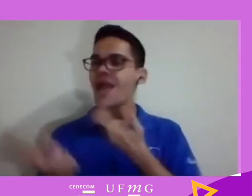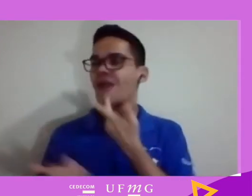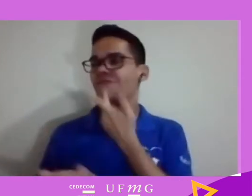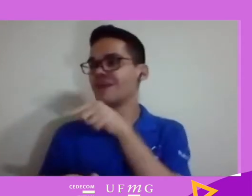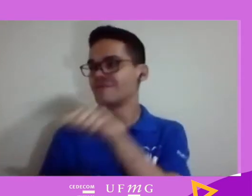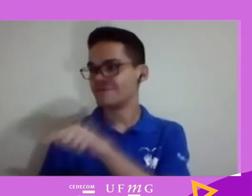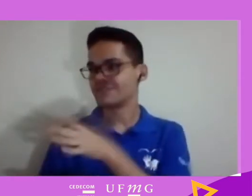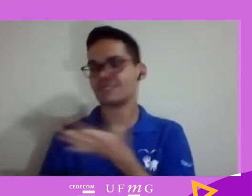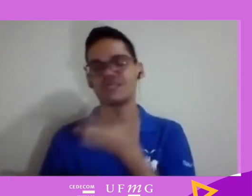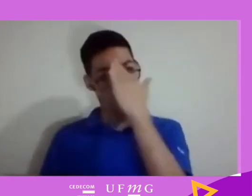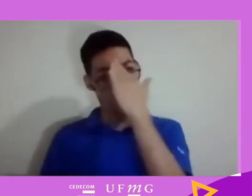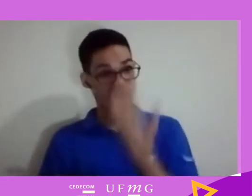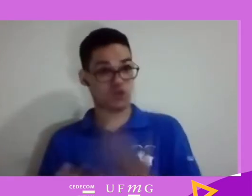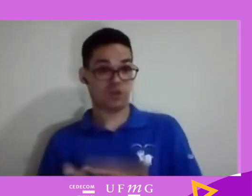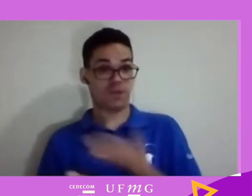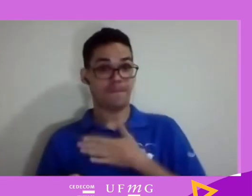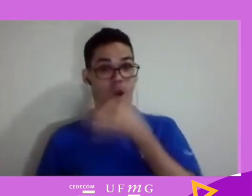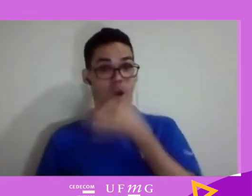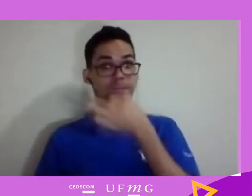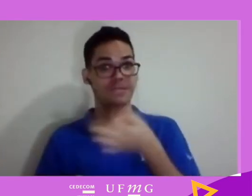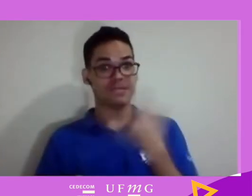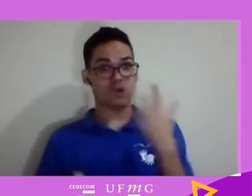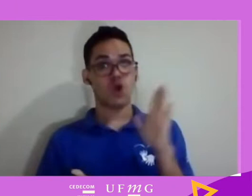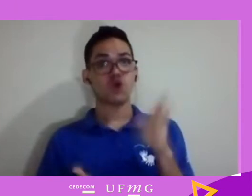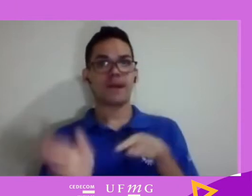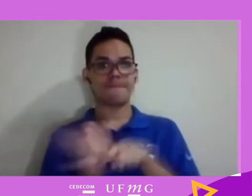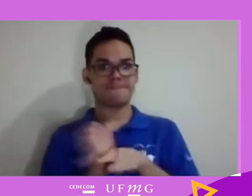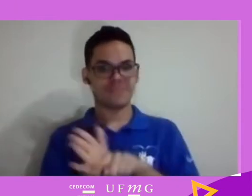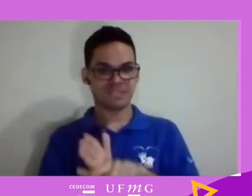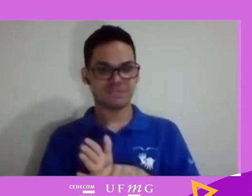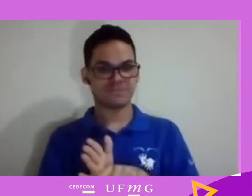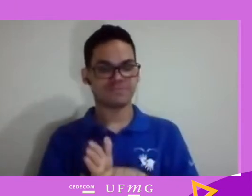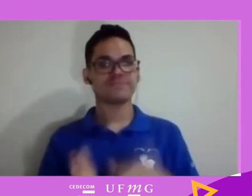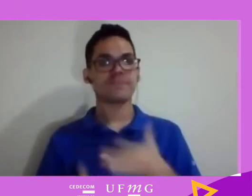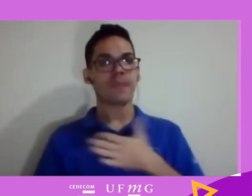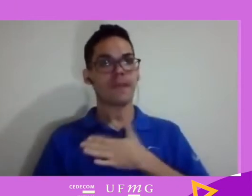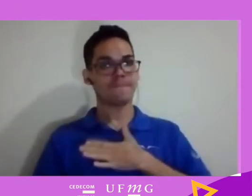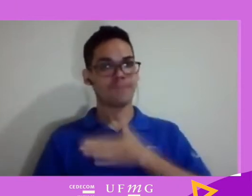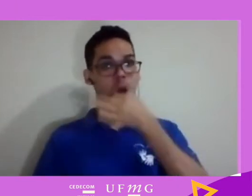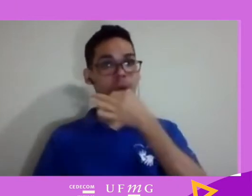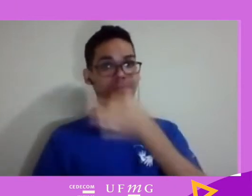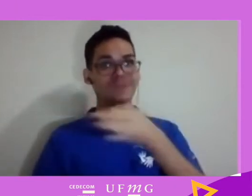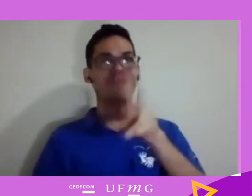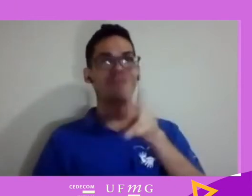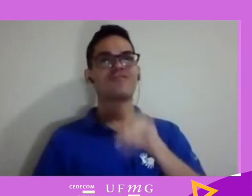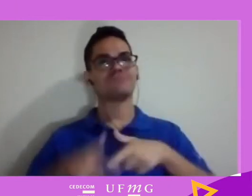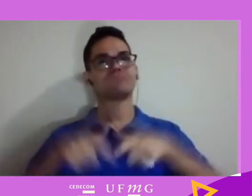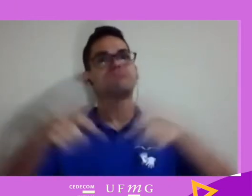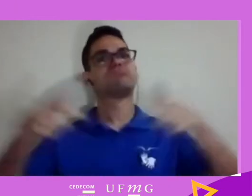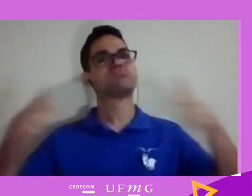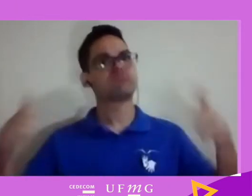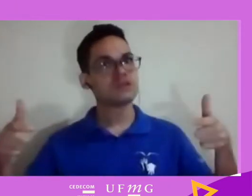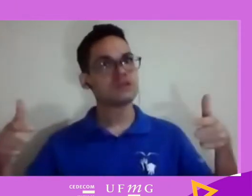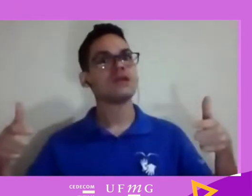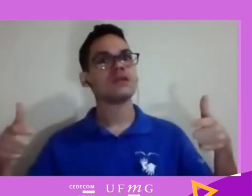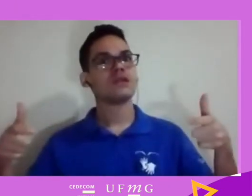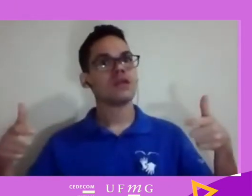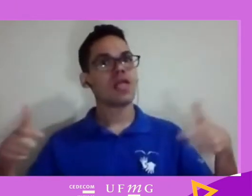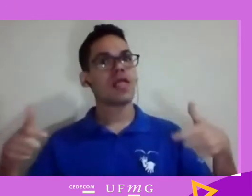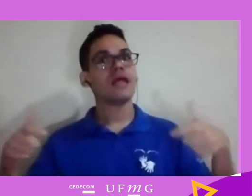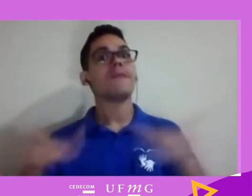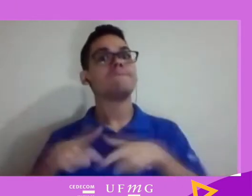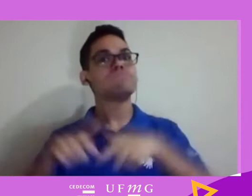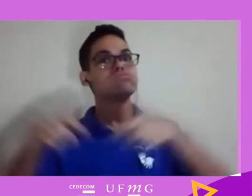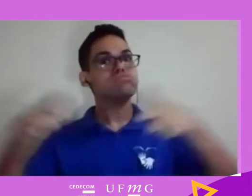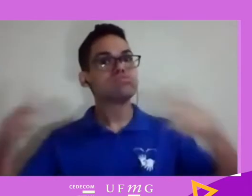fazer isso. Mas eu vou falar o que eu acredito com base no que eu já venho pesquisando. eu acredito que isso tende a crescer.